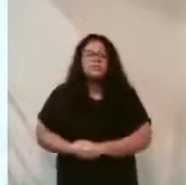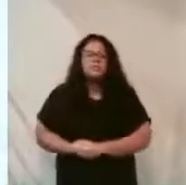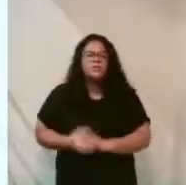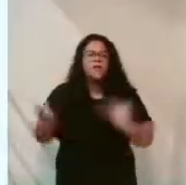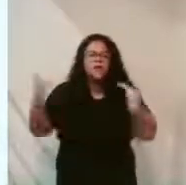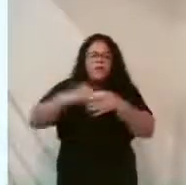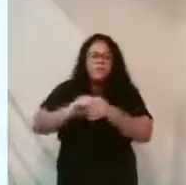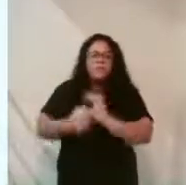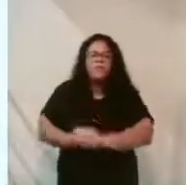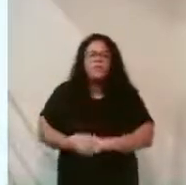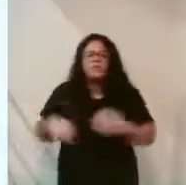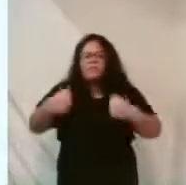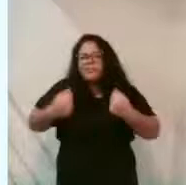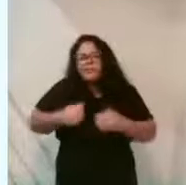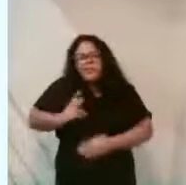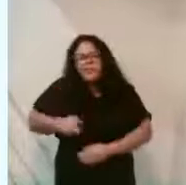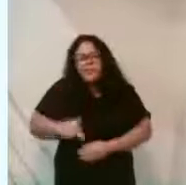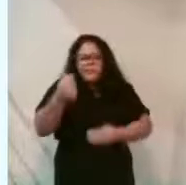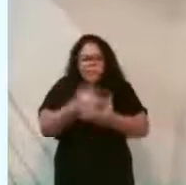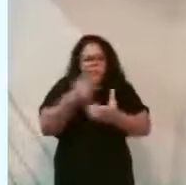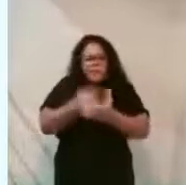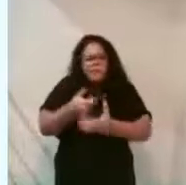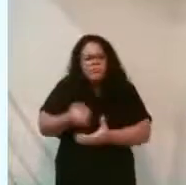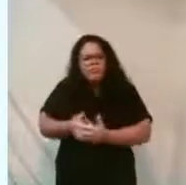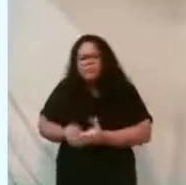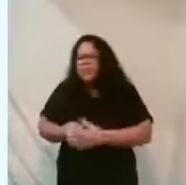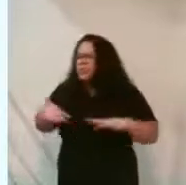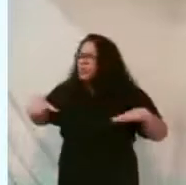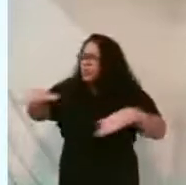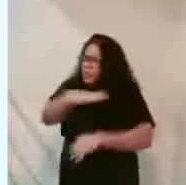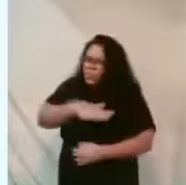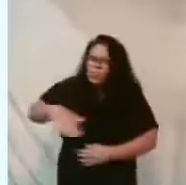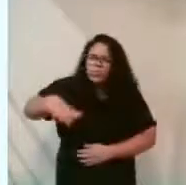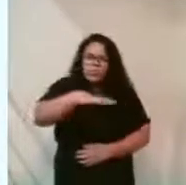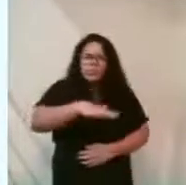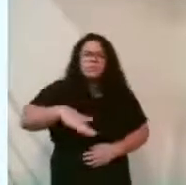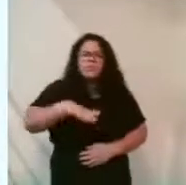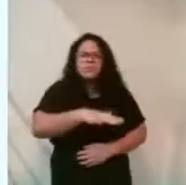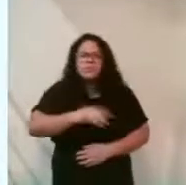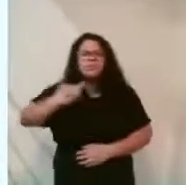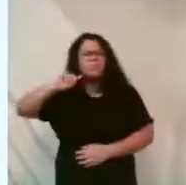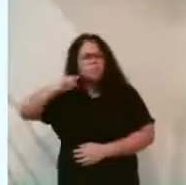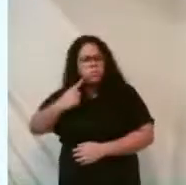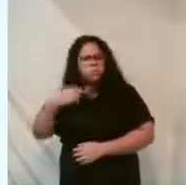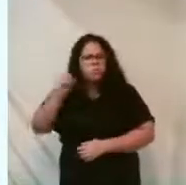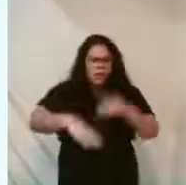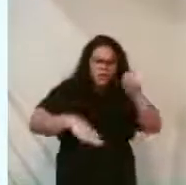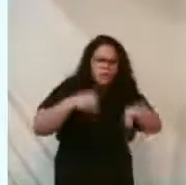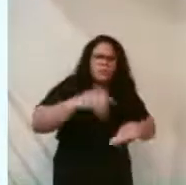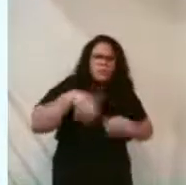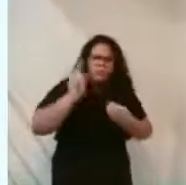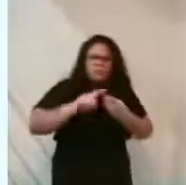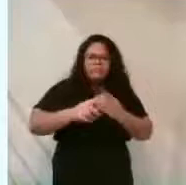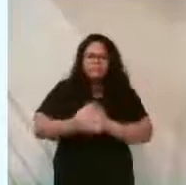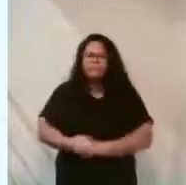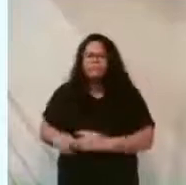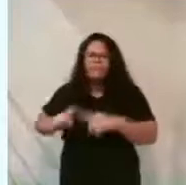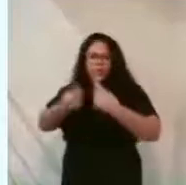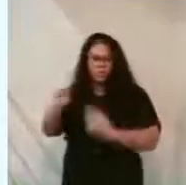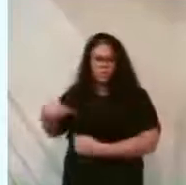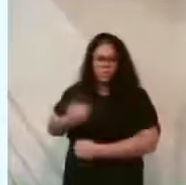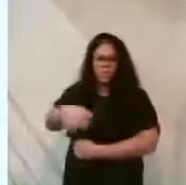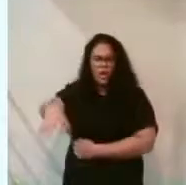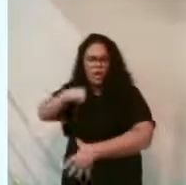despoluidor, recebedor. Nós, catadores, todo mundo aqui nessa sala produz resíduo. Inclusive nós, catadores, nós somos os únicos que reciclamos. E na